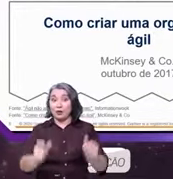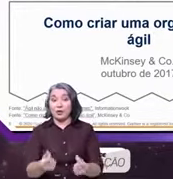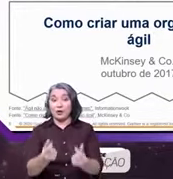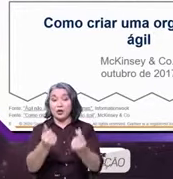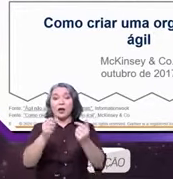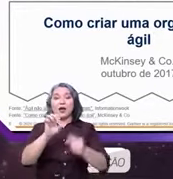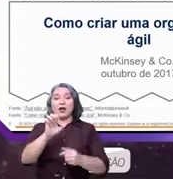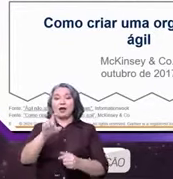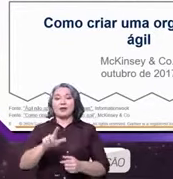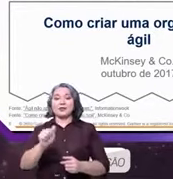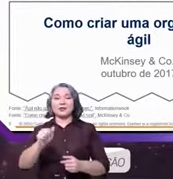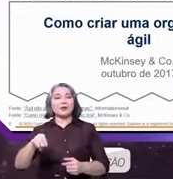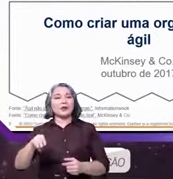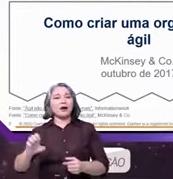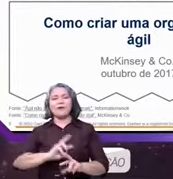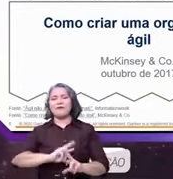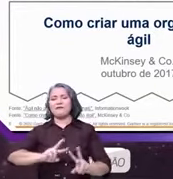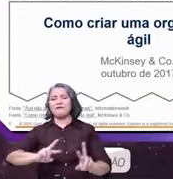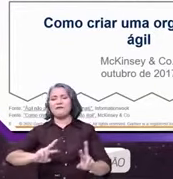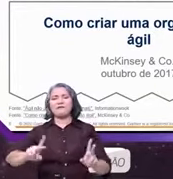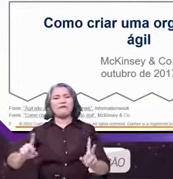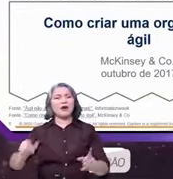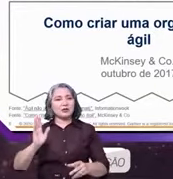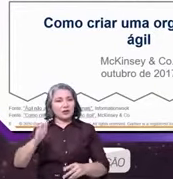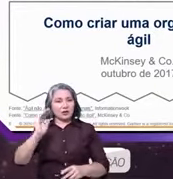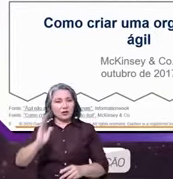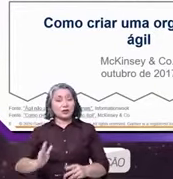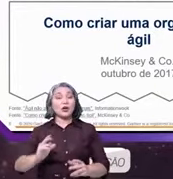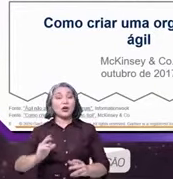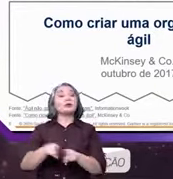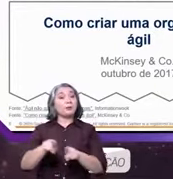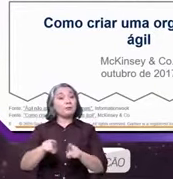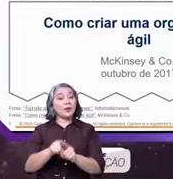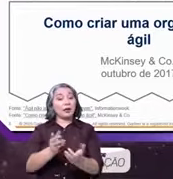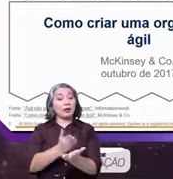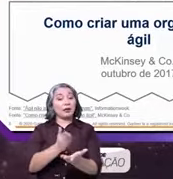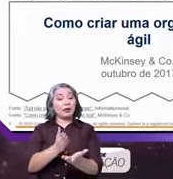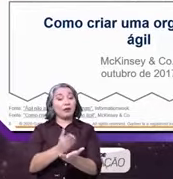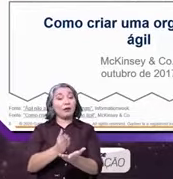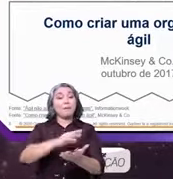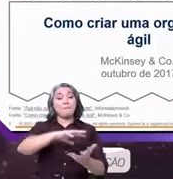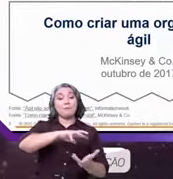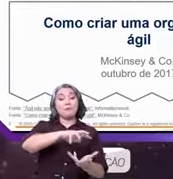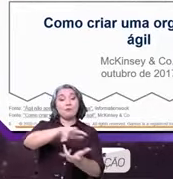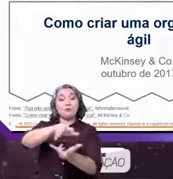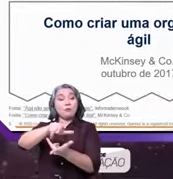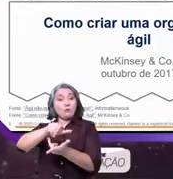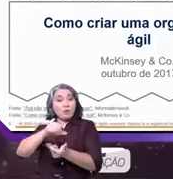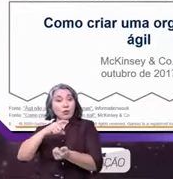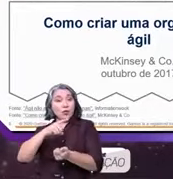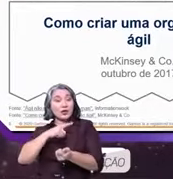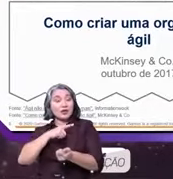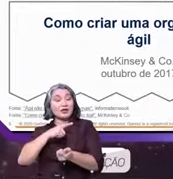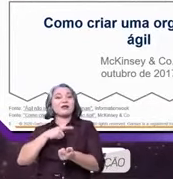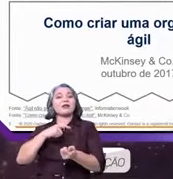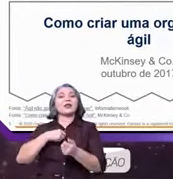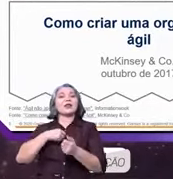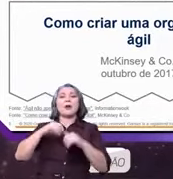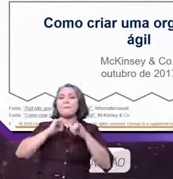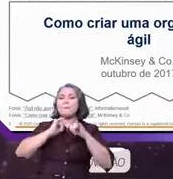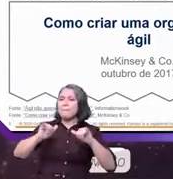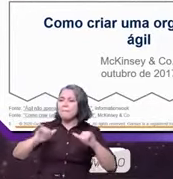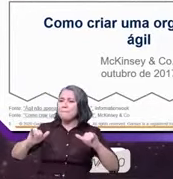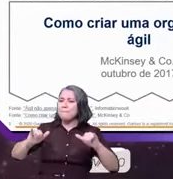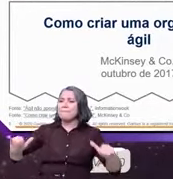exame, inúmeras revistas nacionais e mundiais também já colocam isso, que ágil em marketing, ágil na